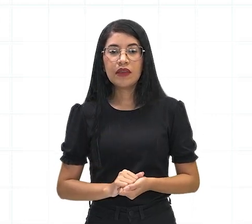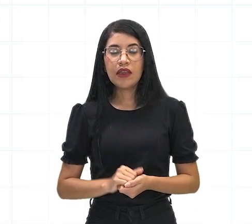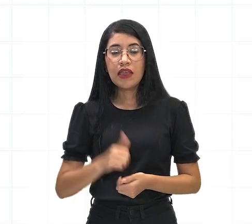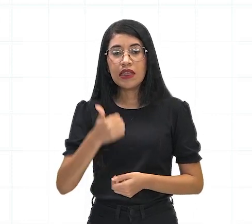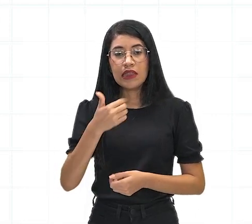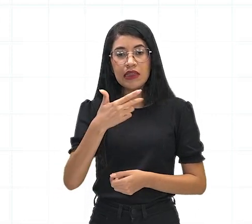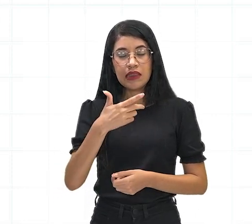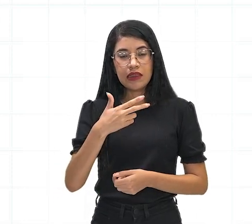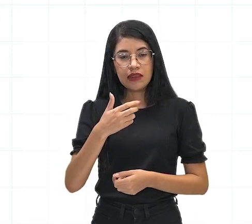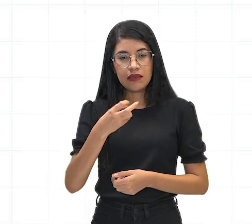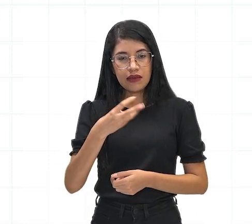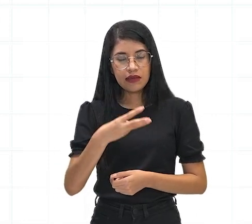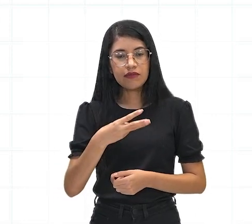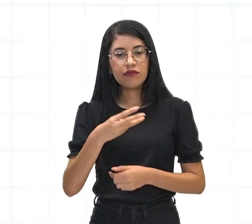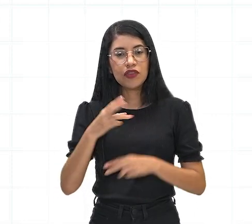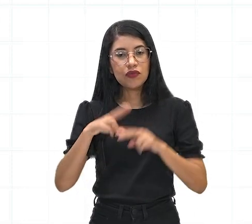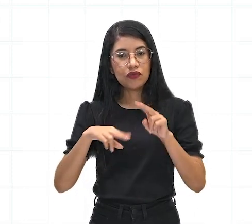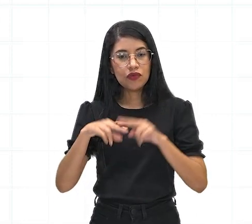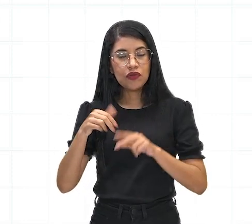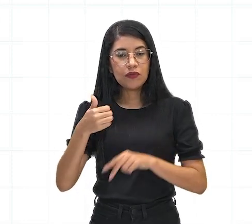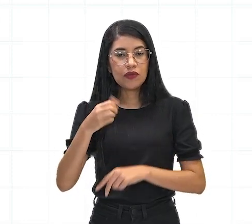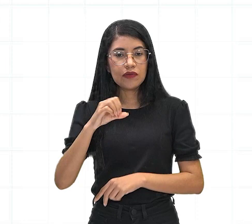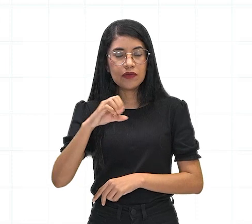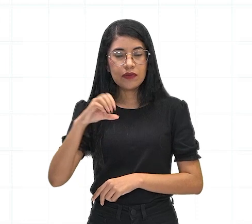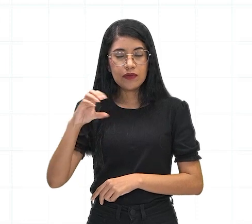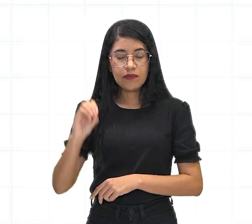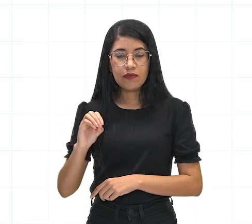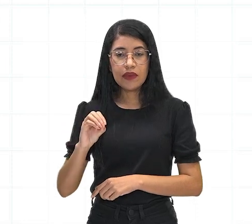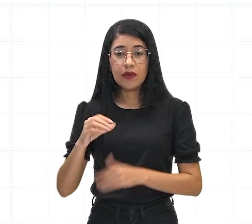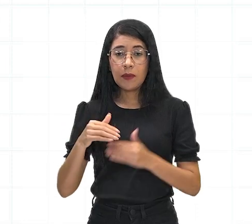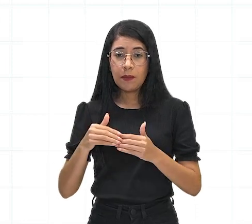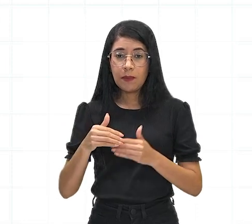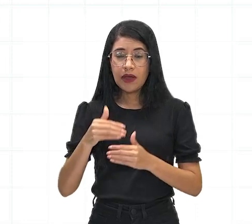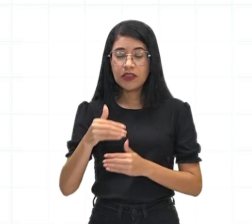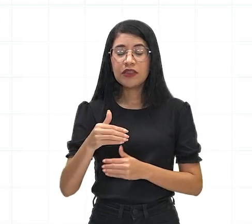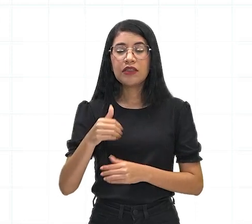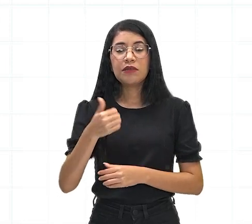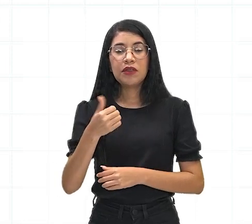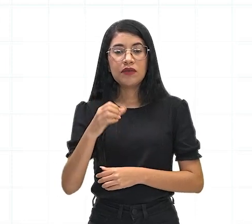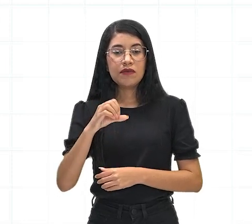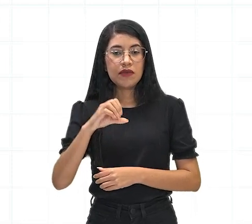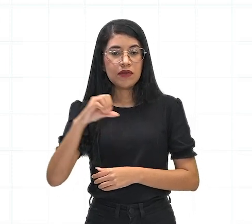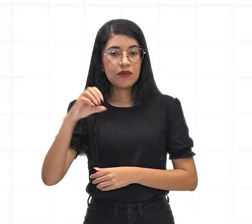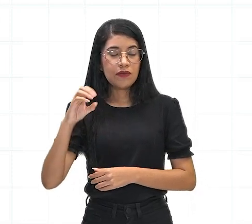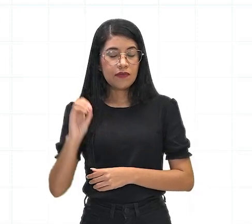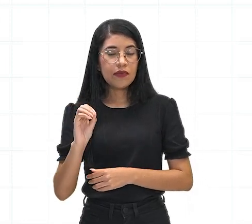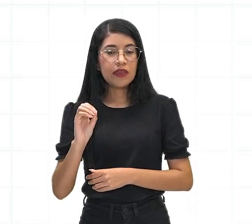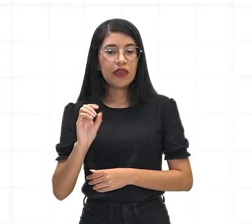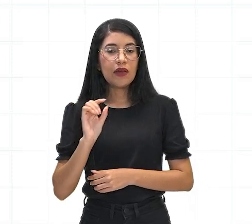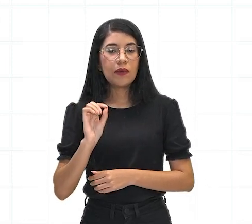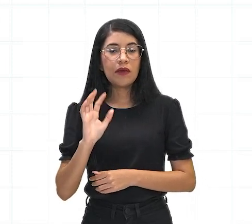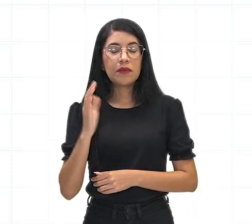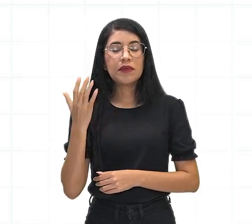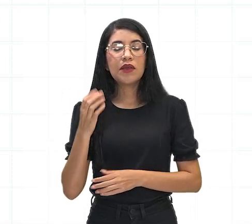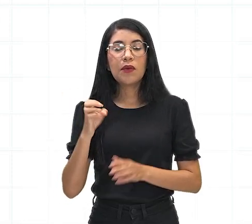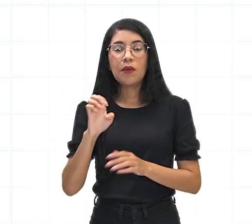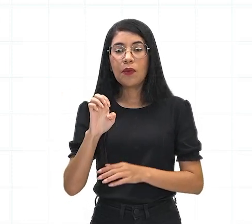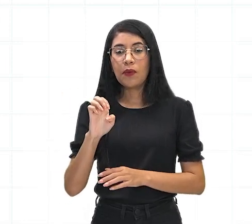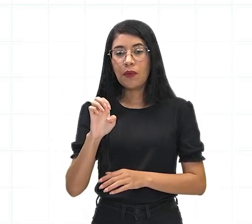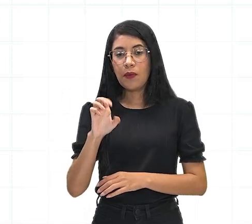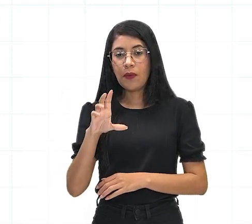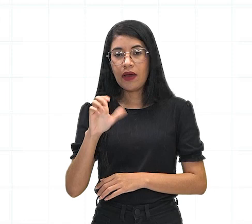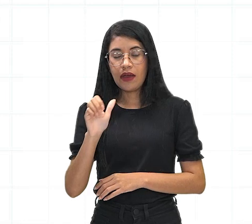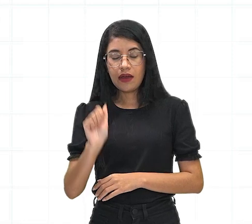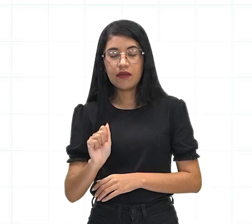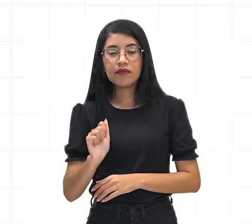8.069, de 13 de julho de 1990, ou seja, só a partir de 1990 é que esse estatuto